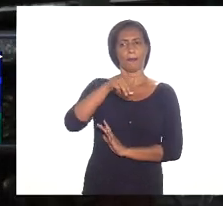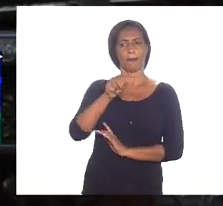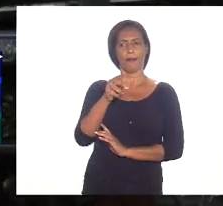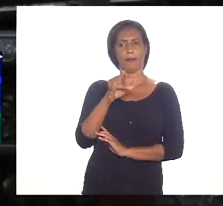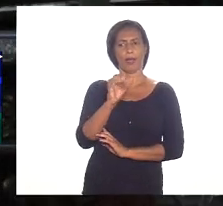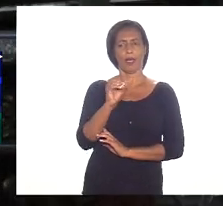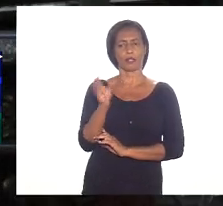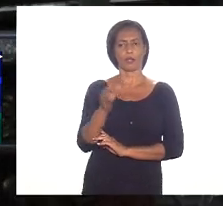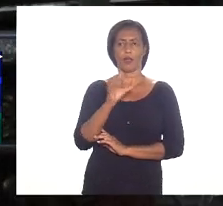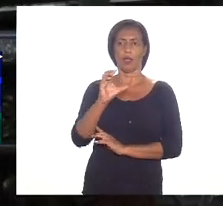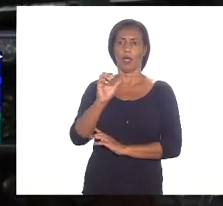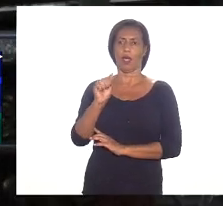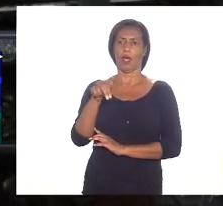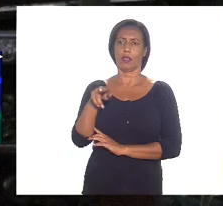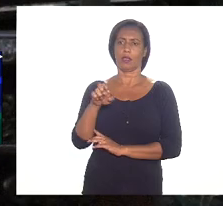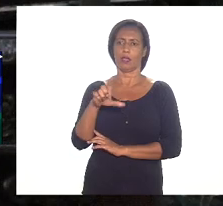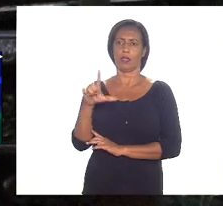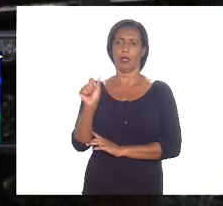canela